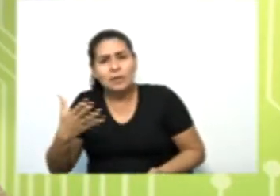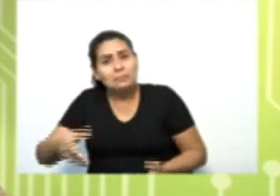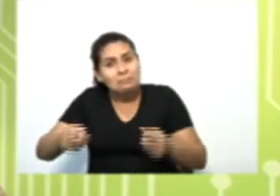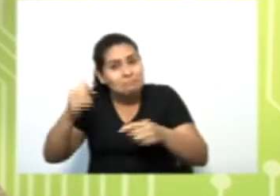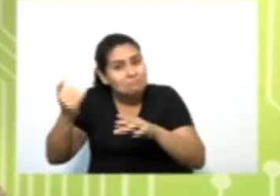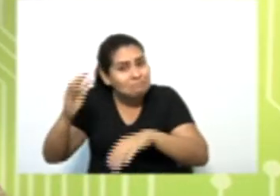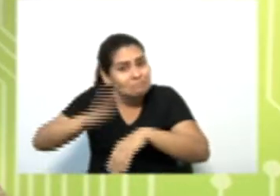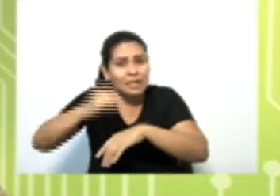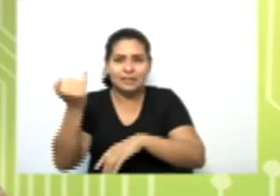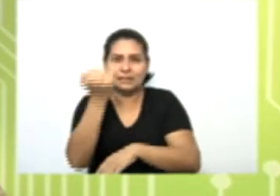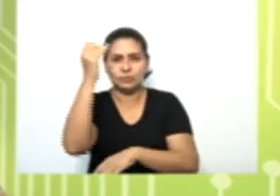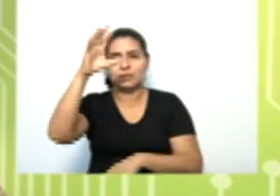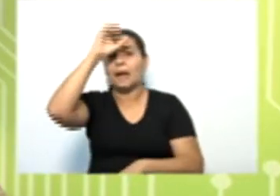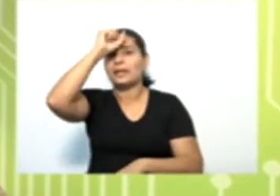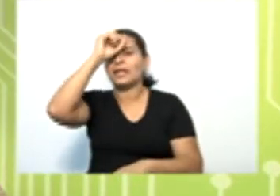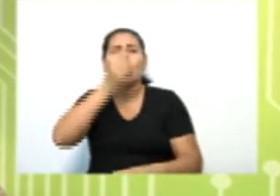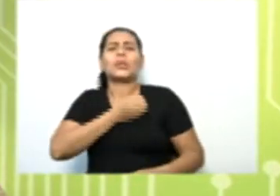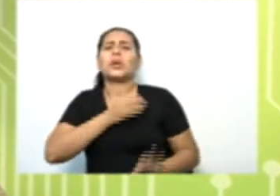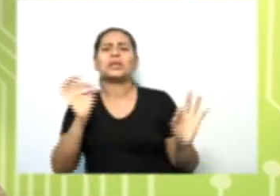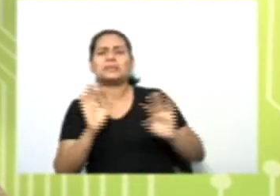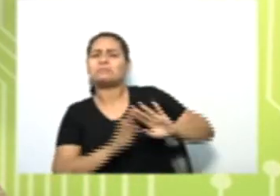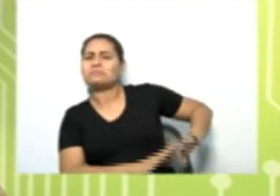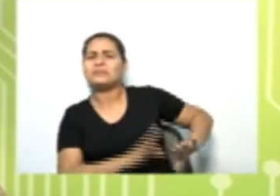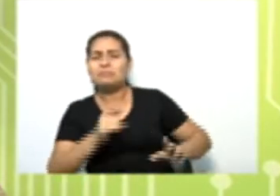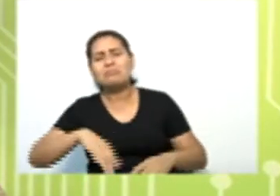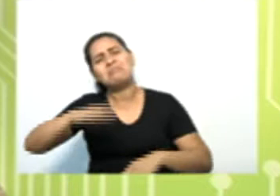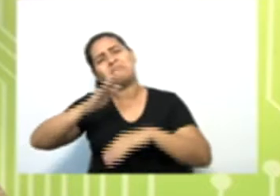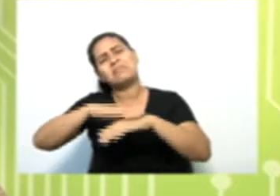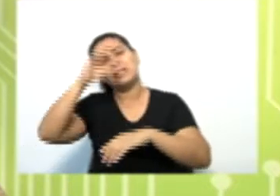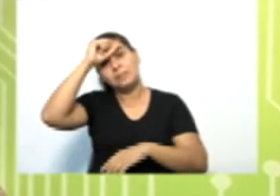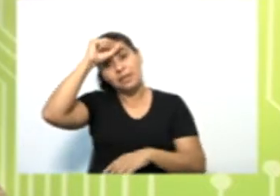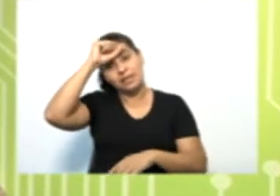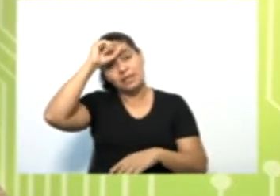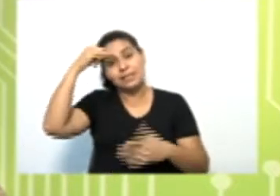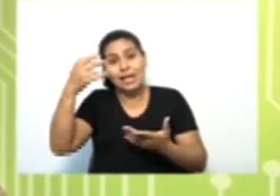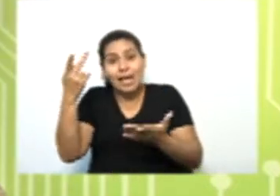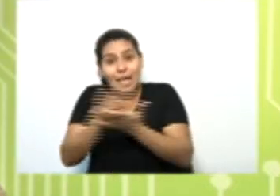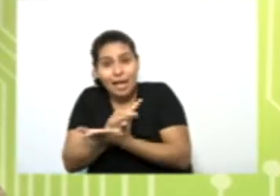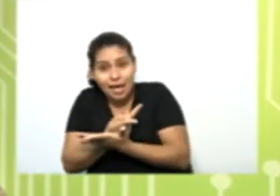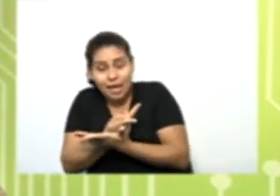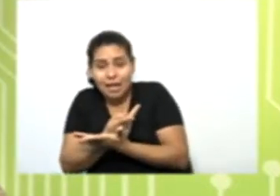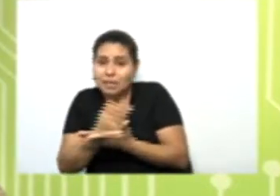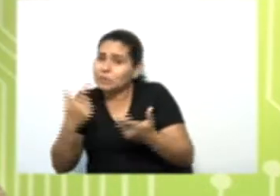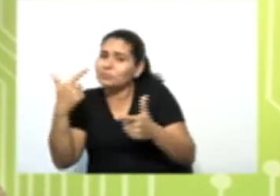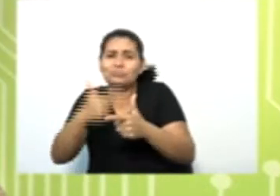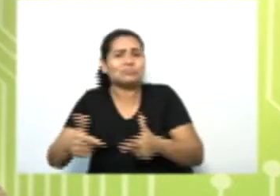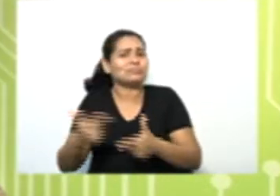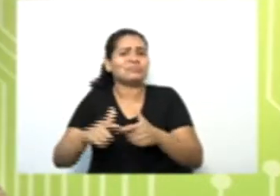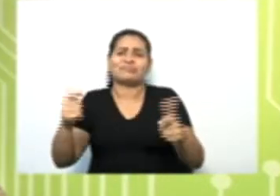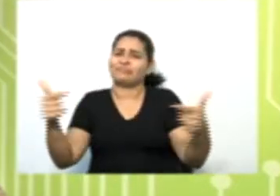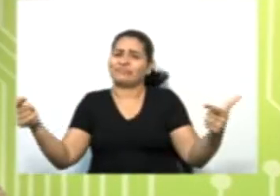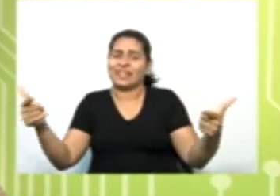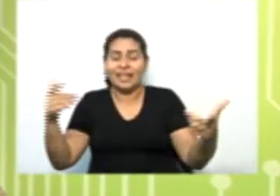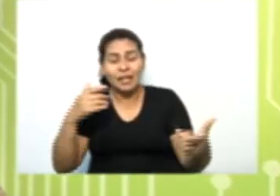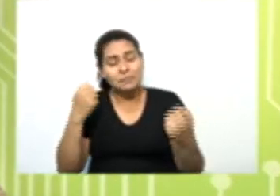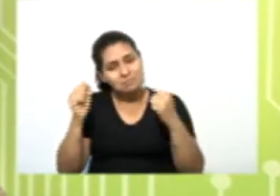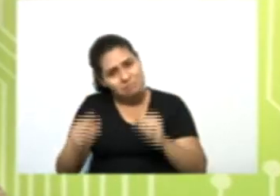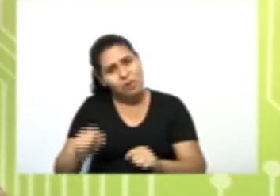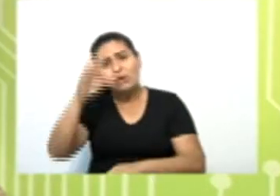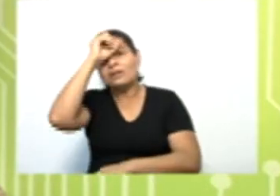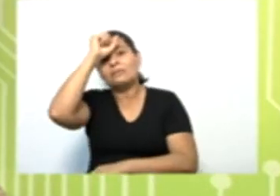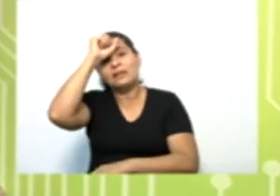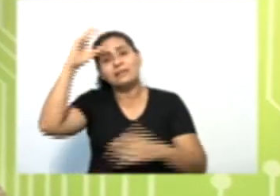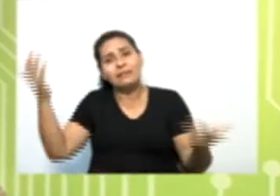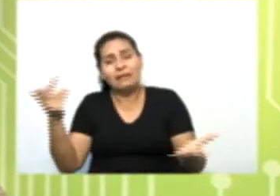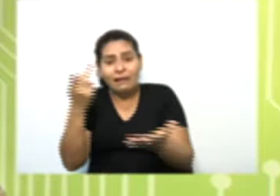aprender, principalmente, não é nem a questão da nota, mas é para aprender. Inclusive, se errar. Se você errar também não tem problema, porque está